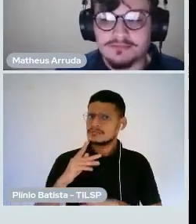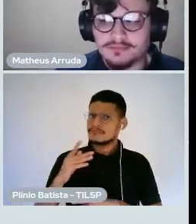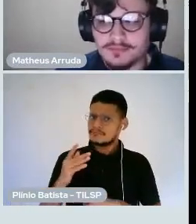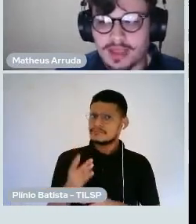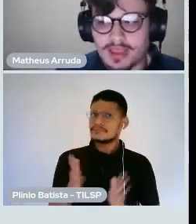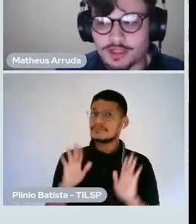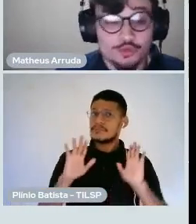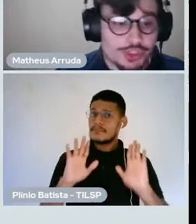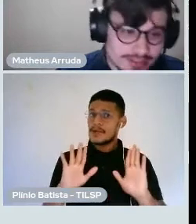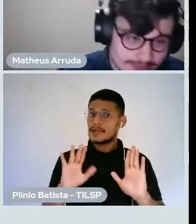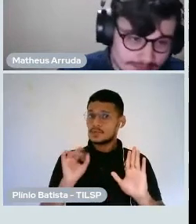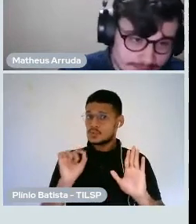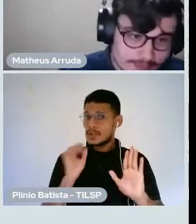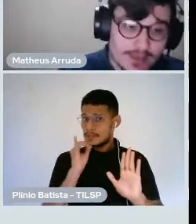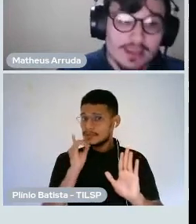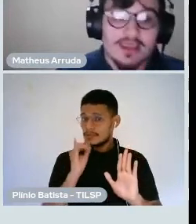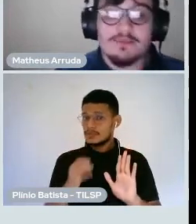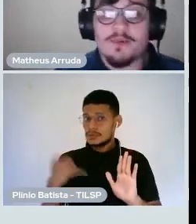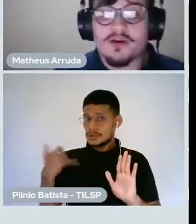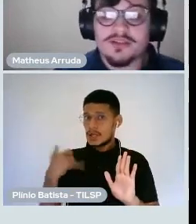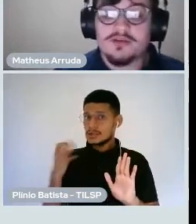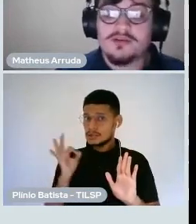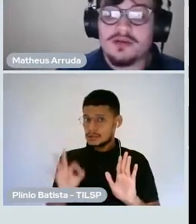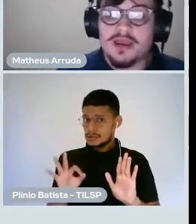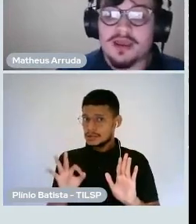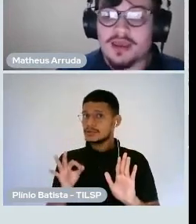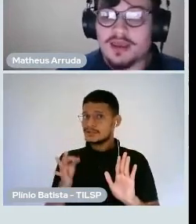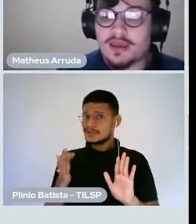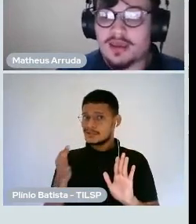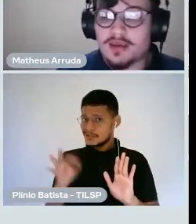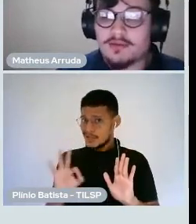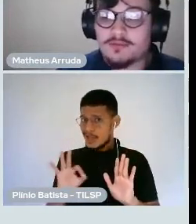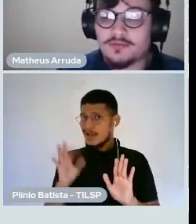idade justa e possam,